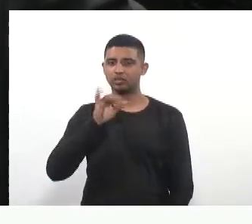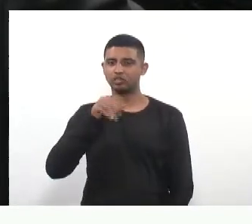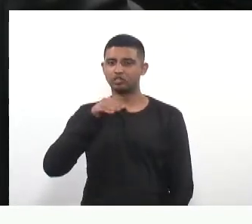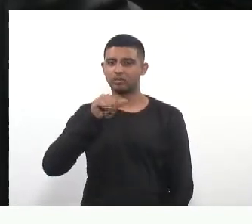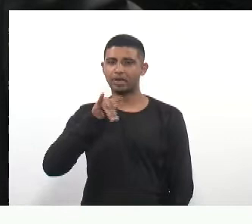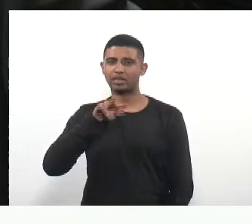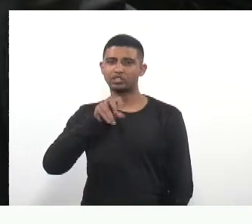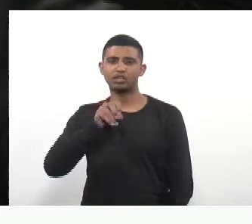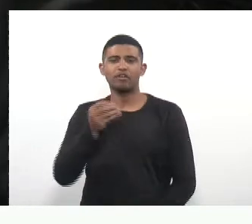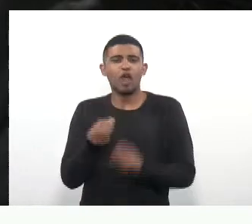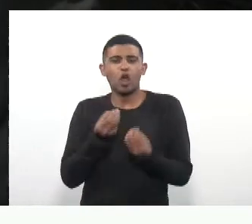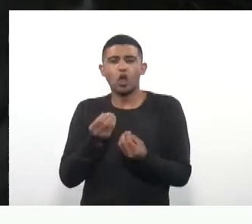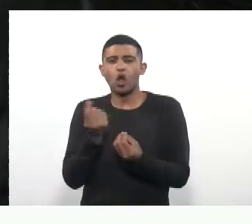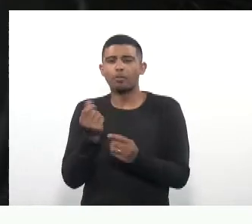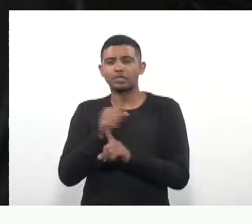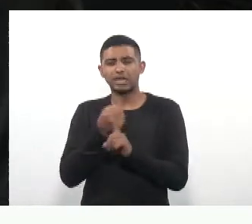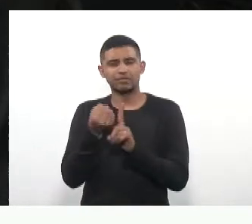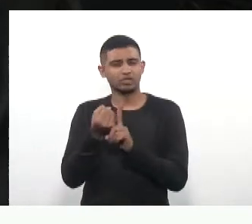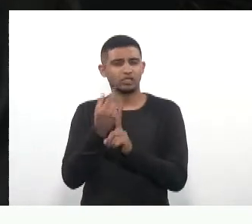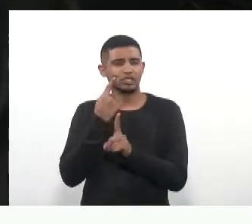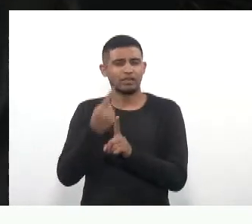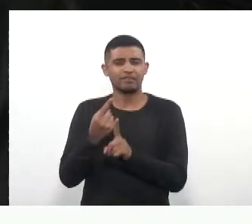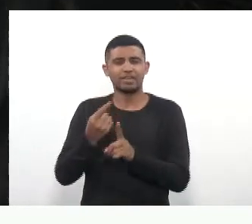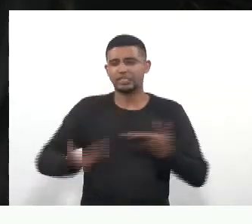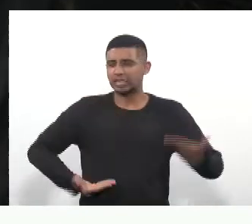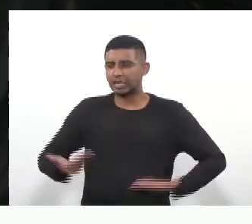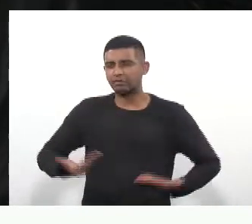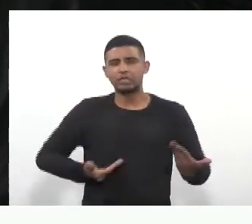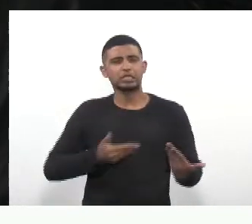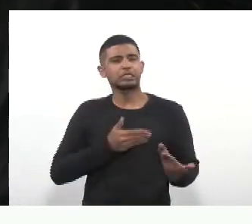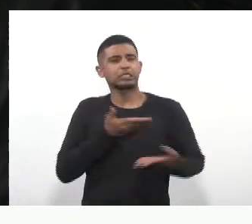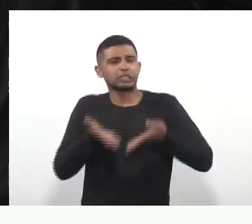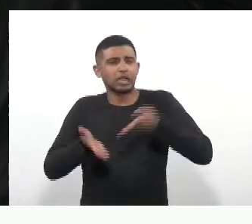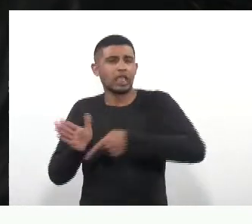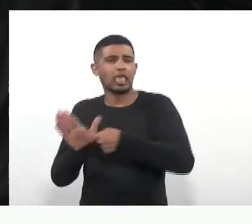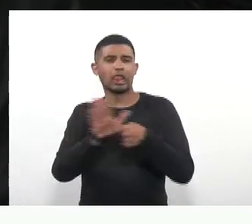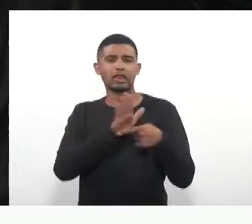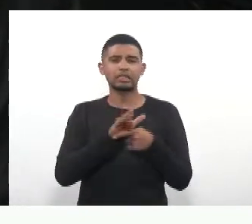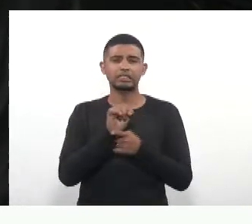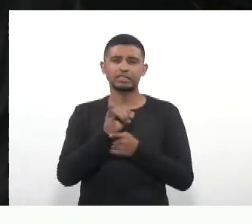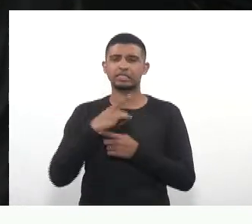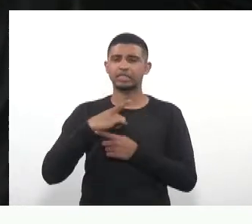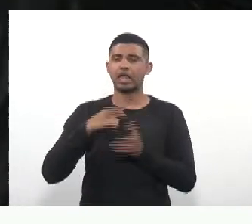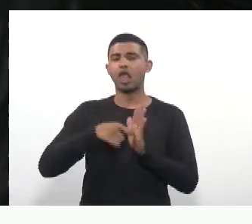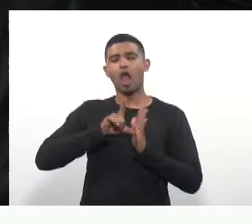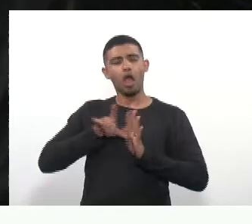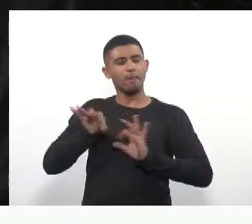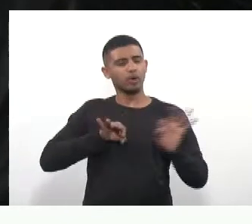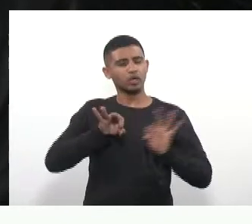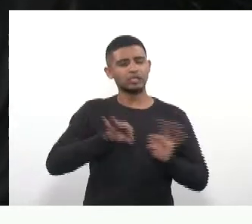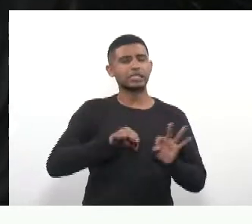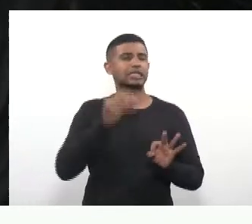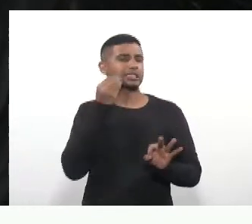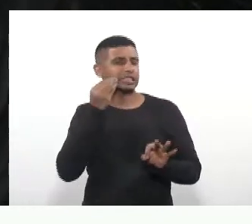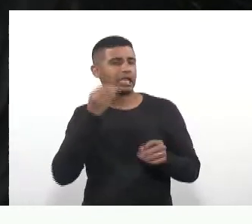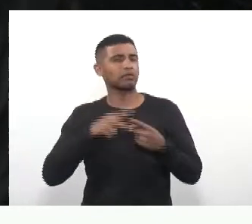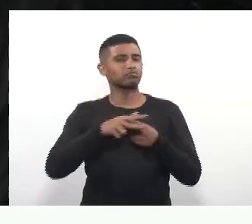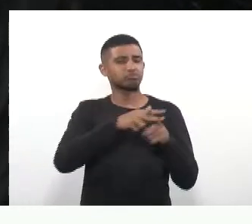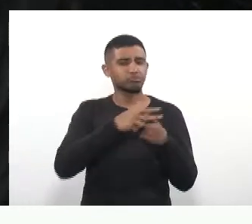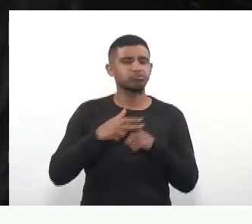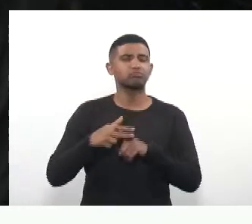a tarifa social nessa disponibilidade de serviço, se há algum processo de reajustamento dos critérios